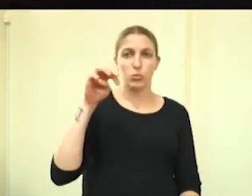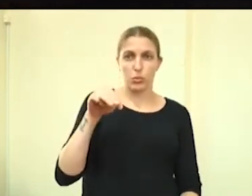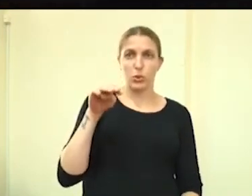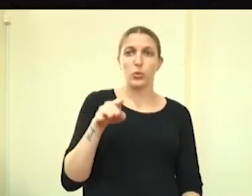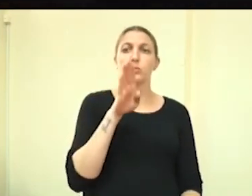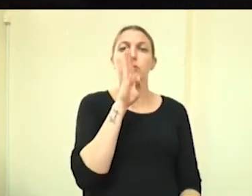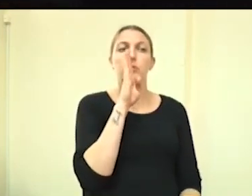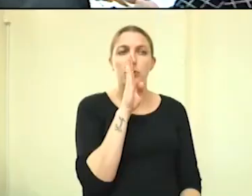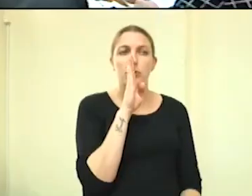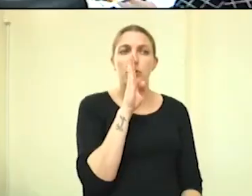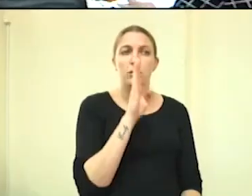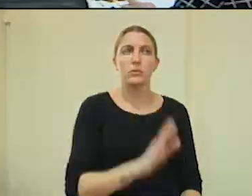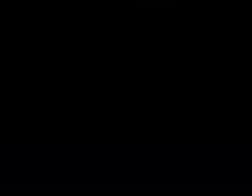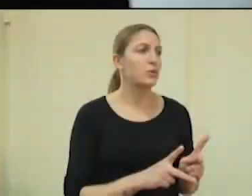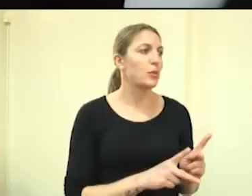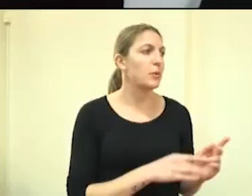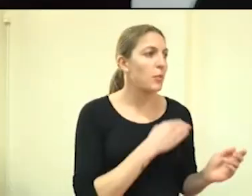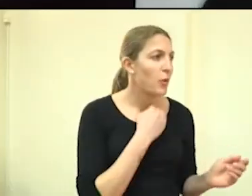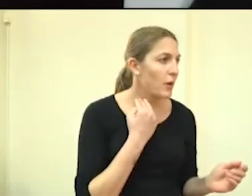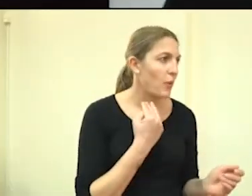favor.